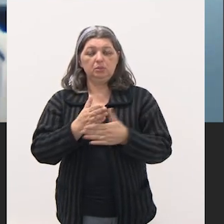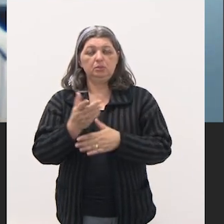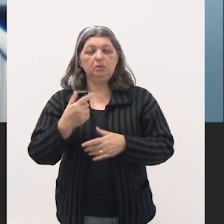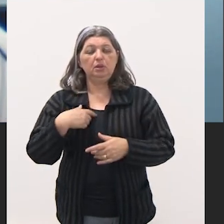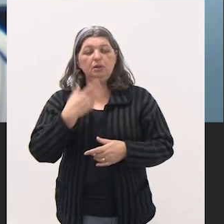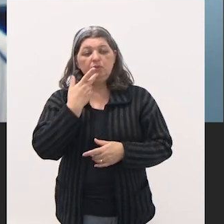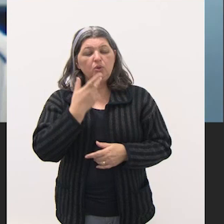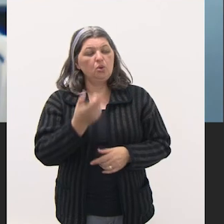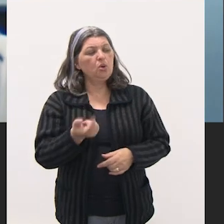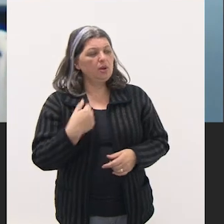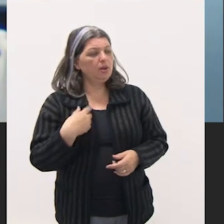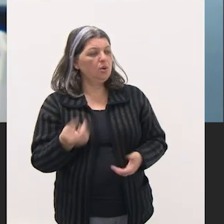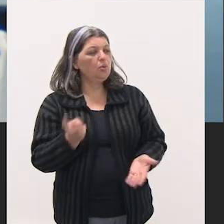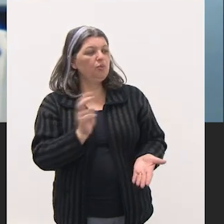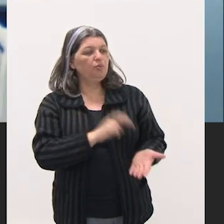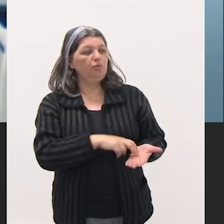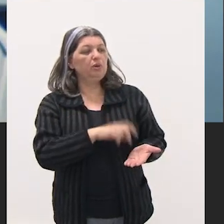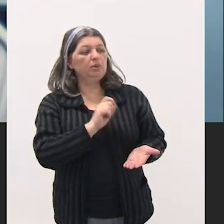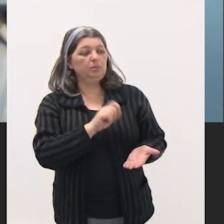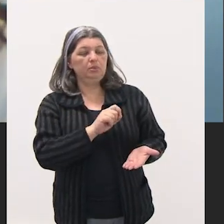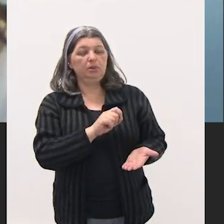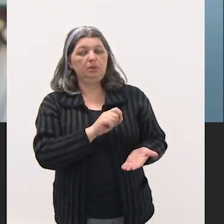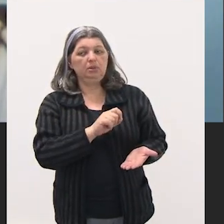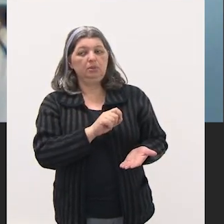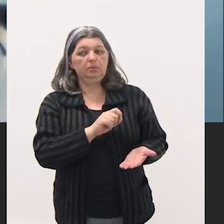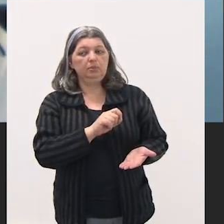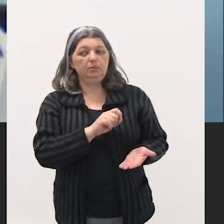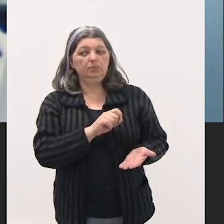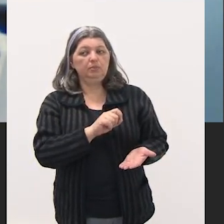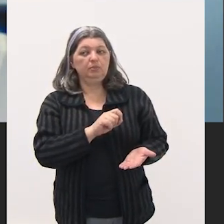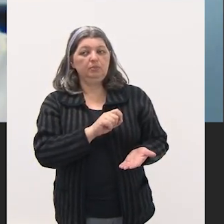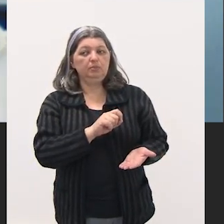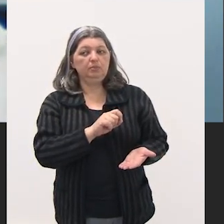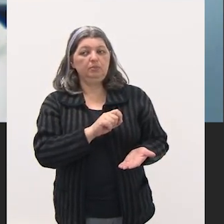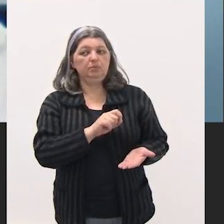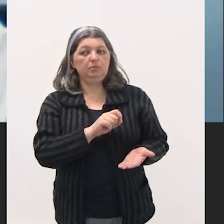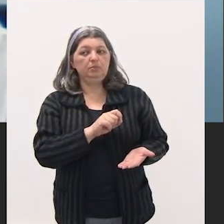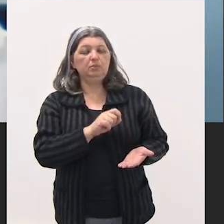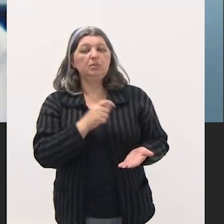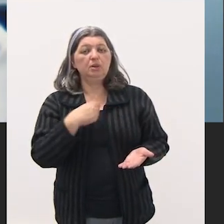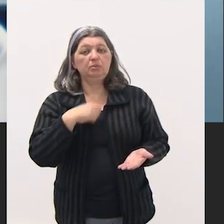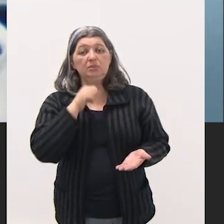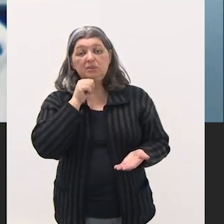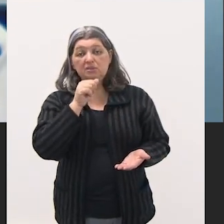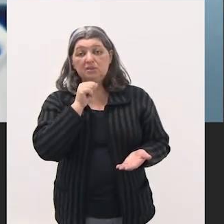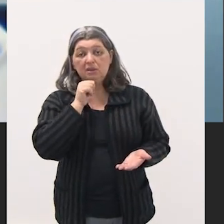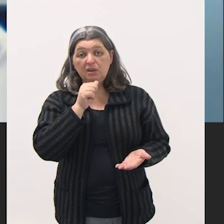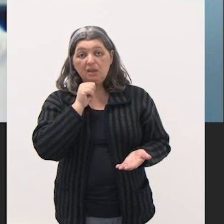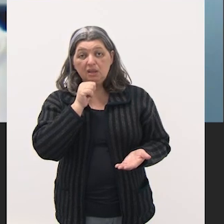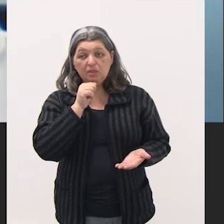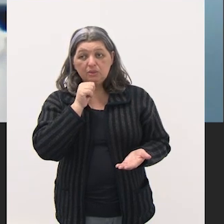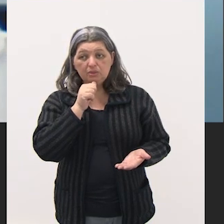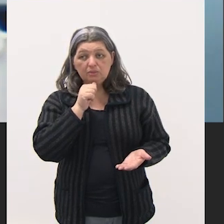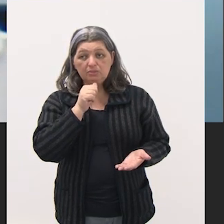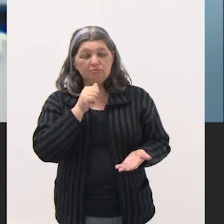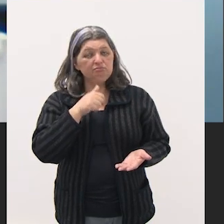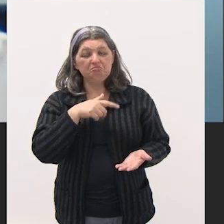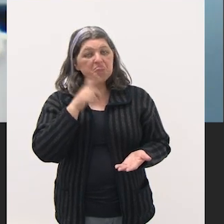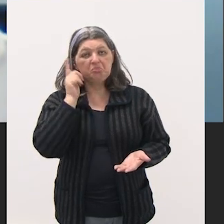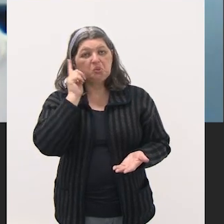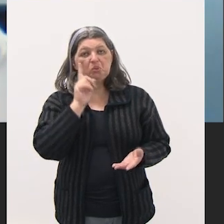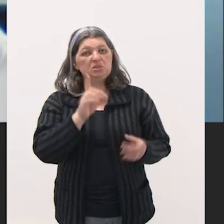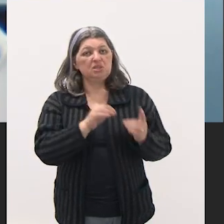aqui porque eu estou com sagramento, eu não consegui ser